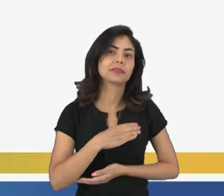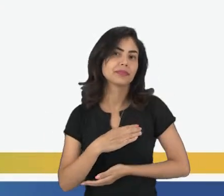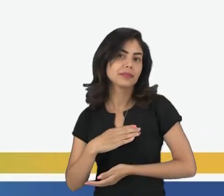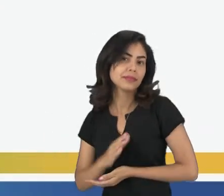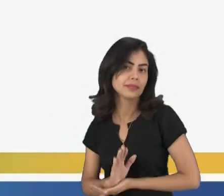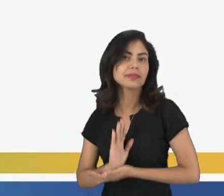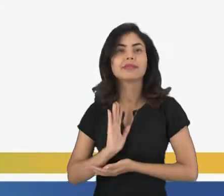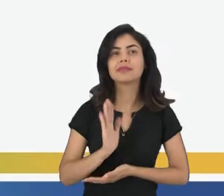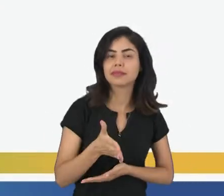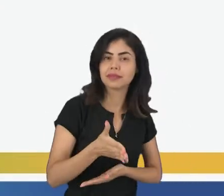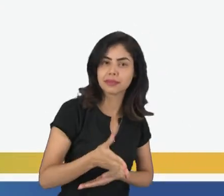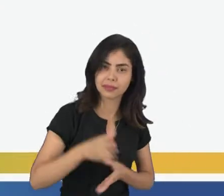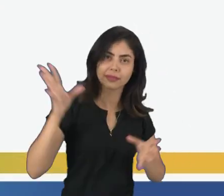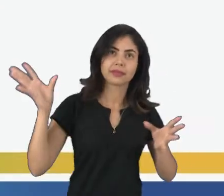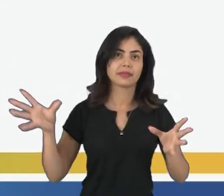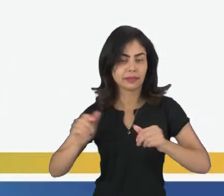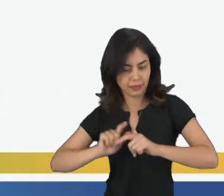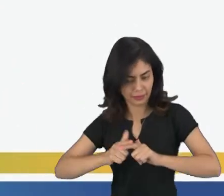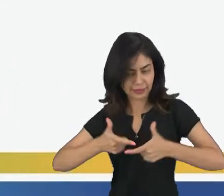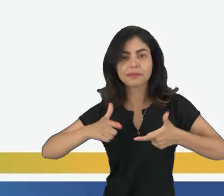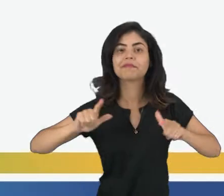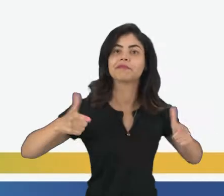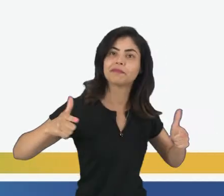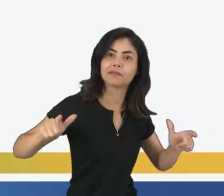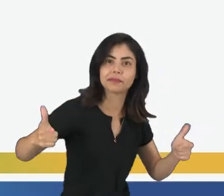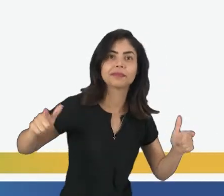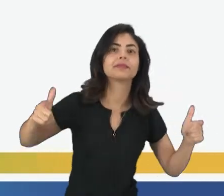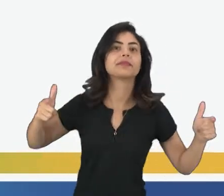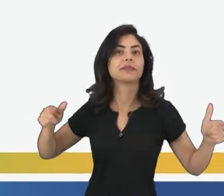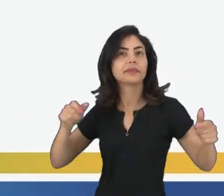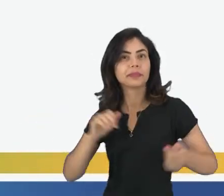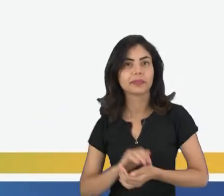cidades a crescer,